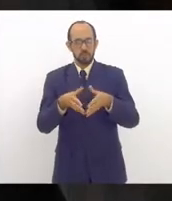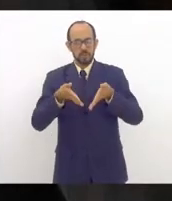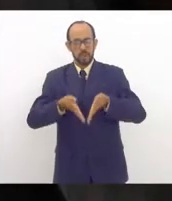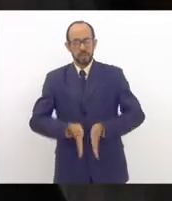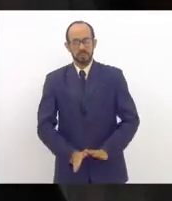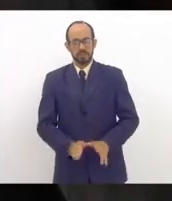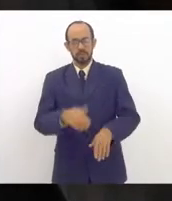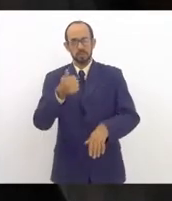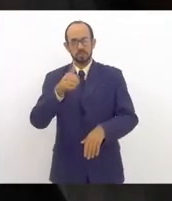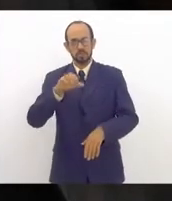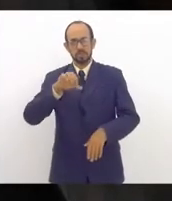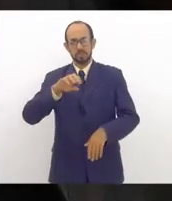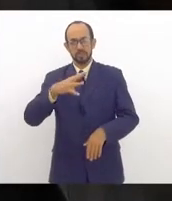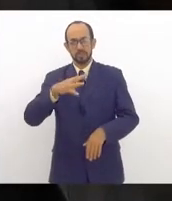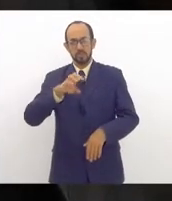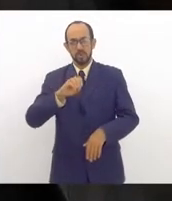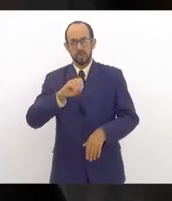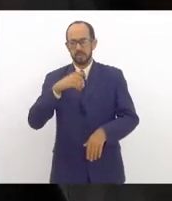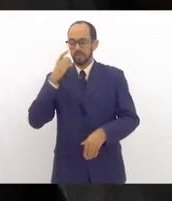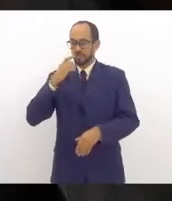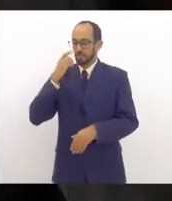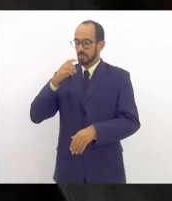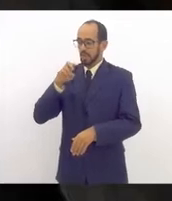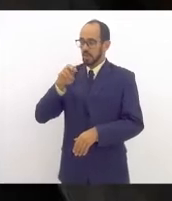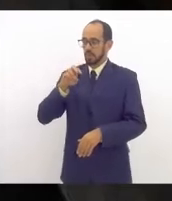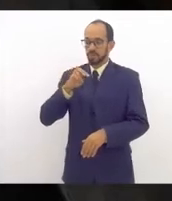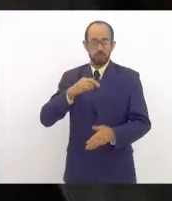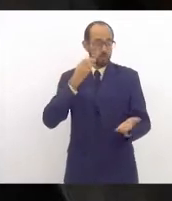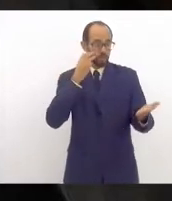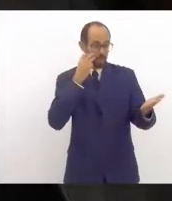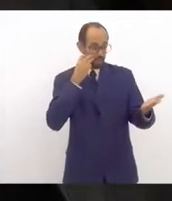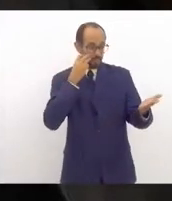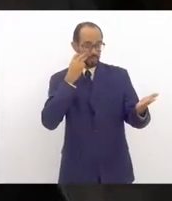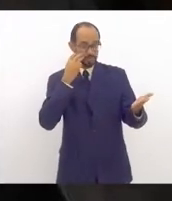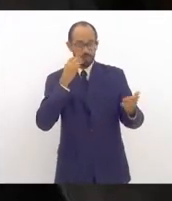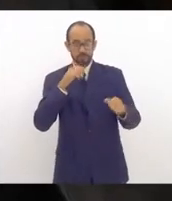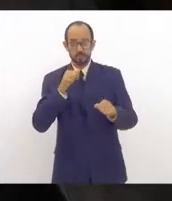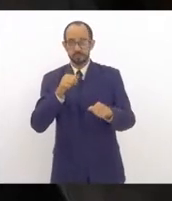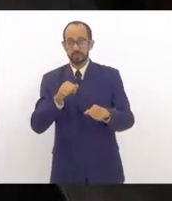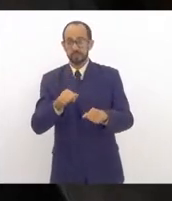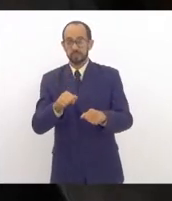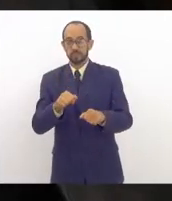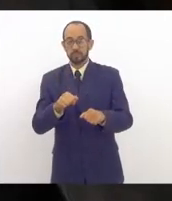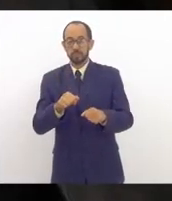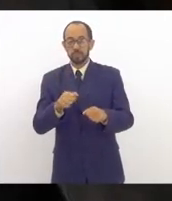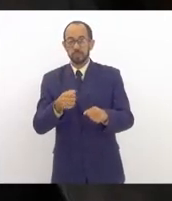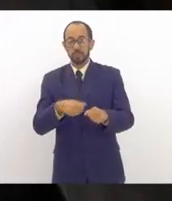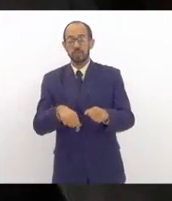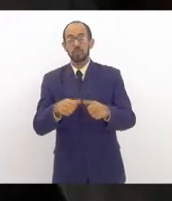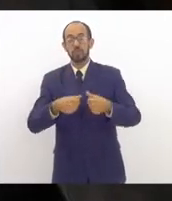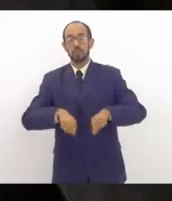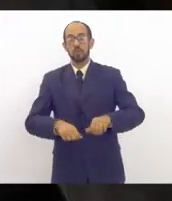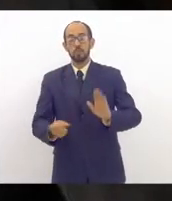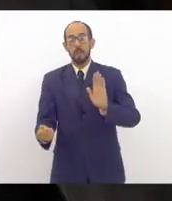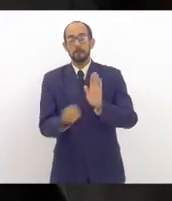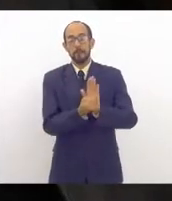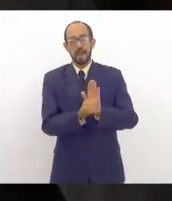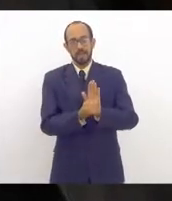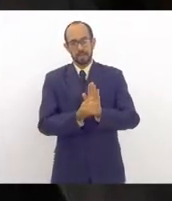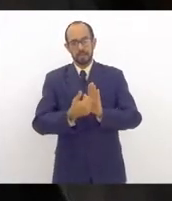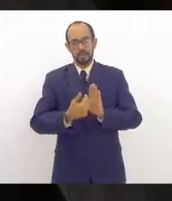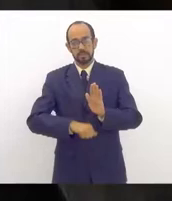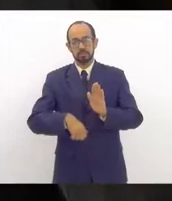Deputado valdec Carneiro e que deixou um legado está deixando um legado imenso